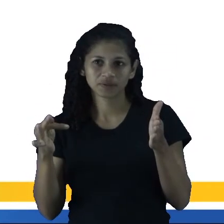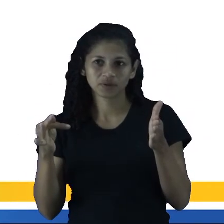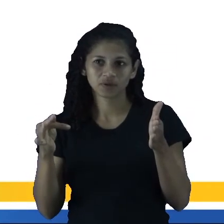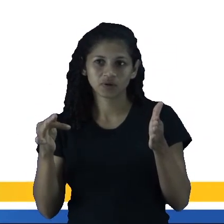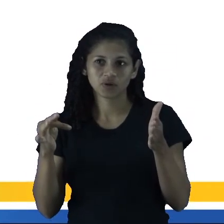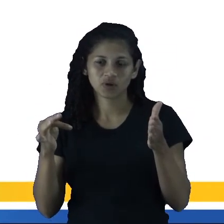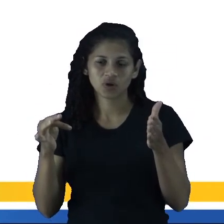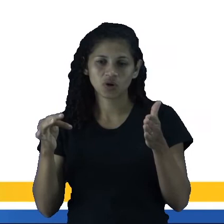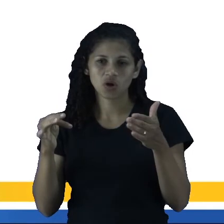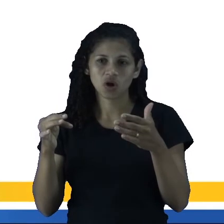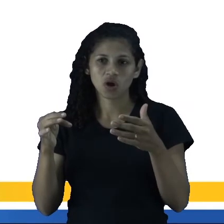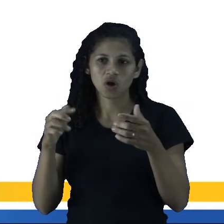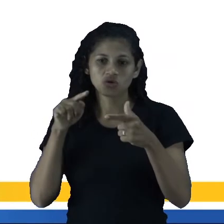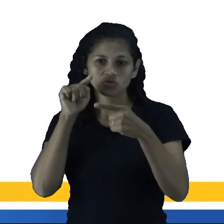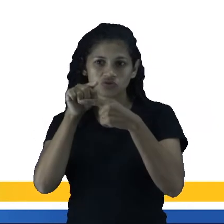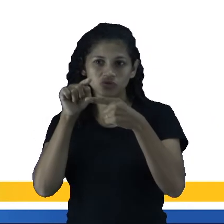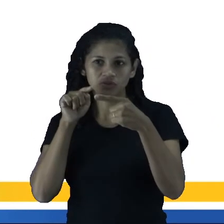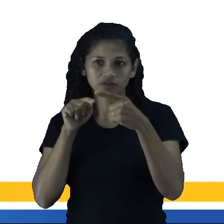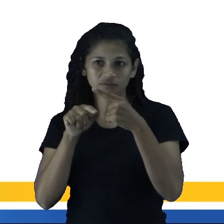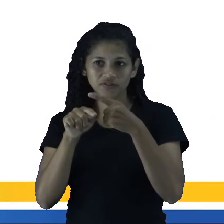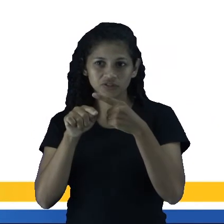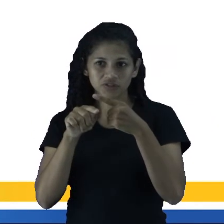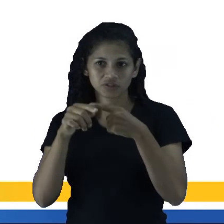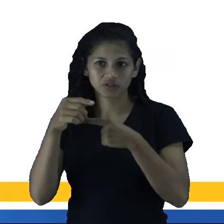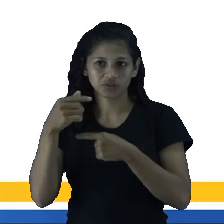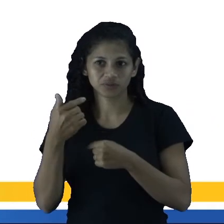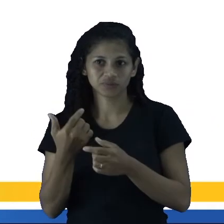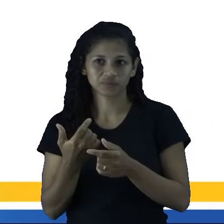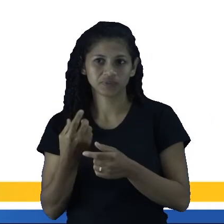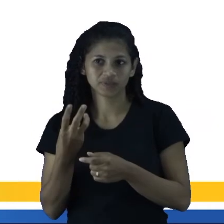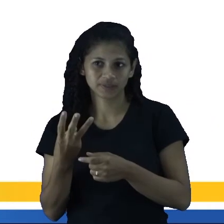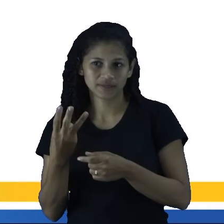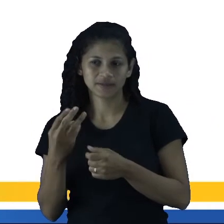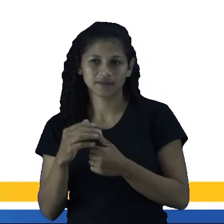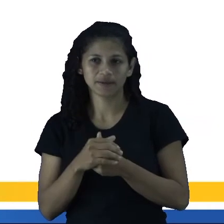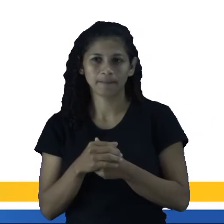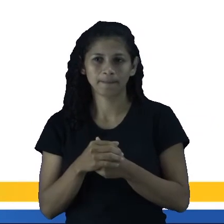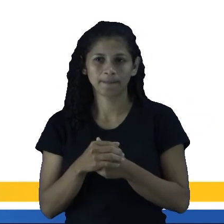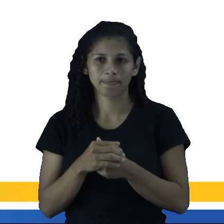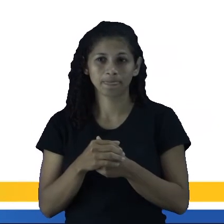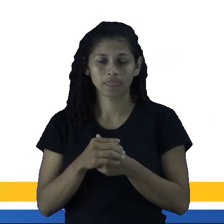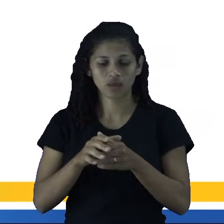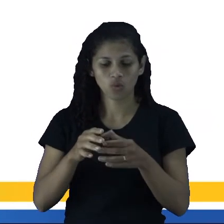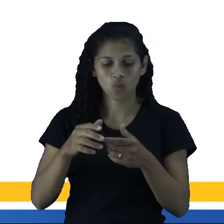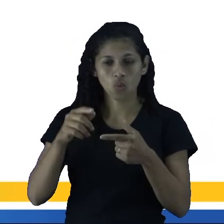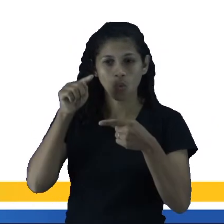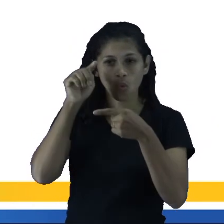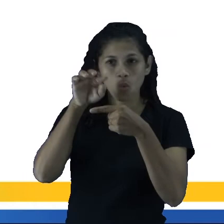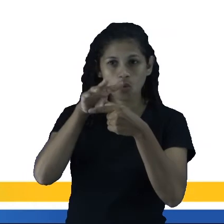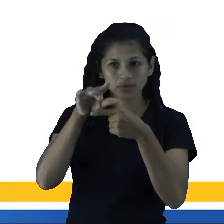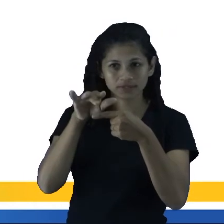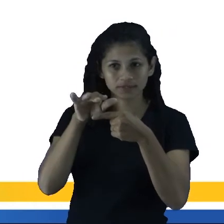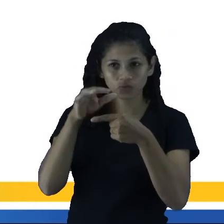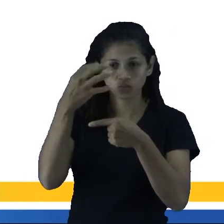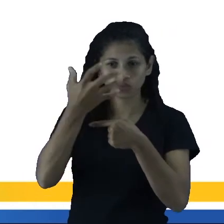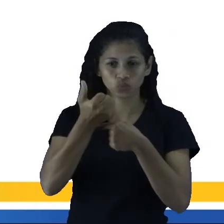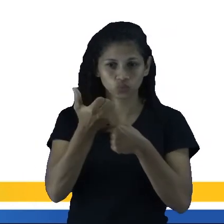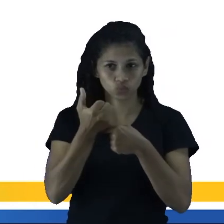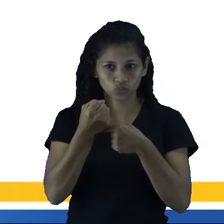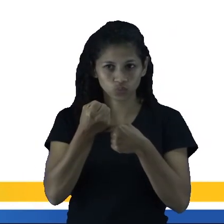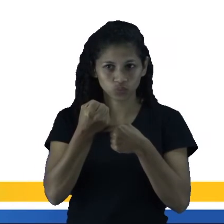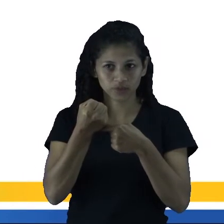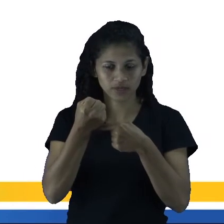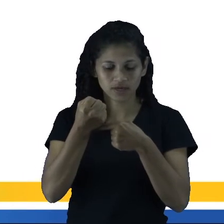O maior de cima decresce até ficar igual ao maior que tiver embaixo. Quem é o maior que está aqui embaixo?